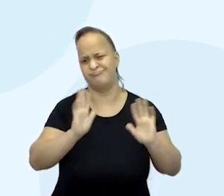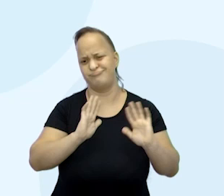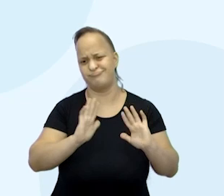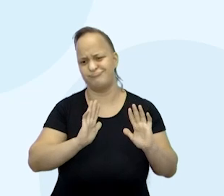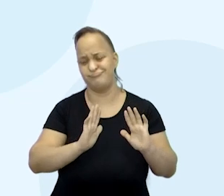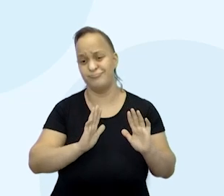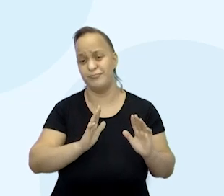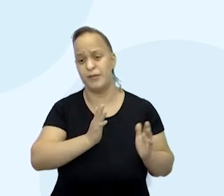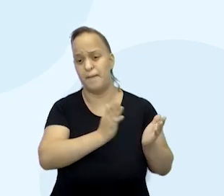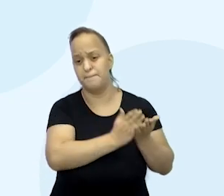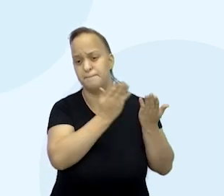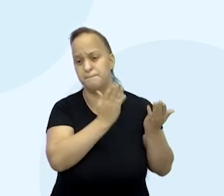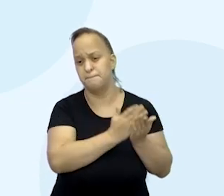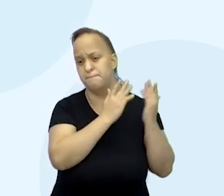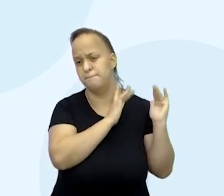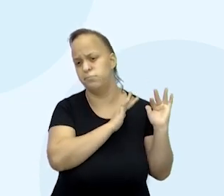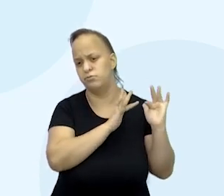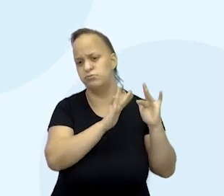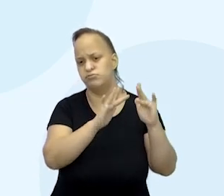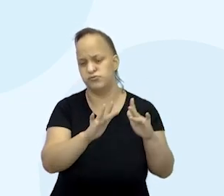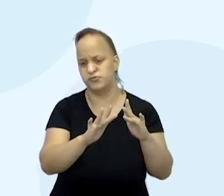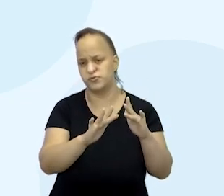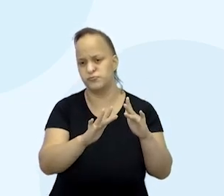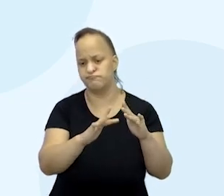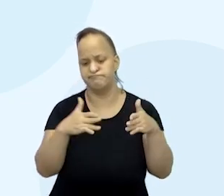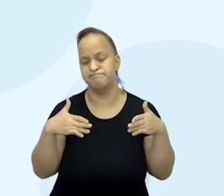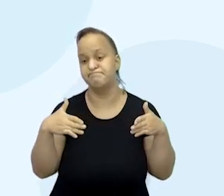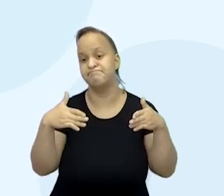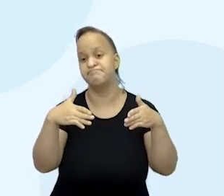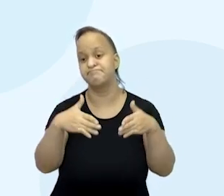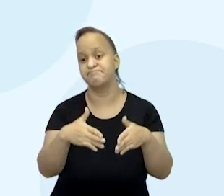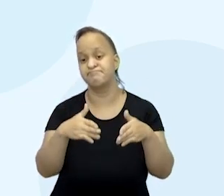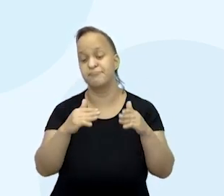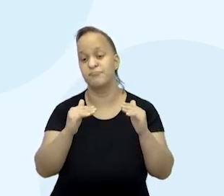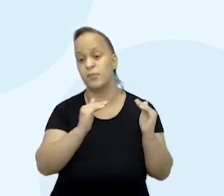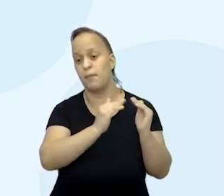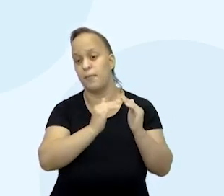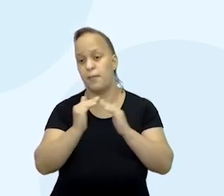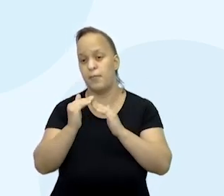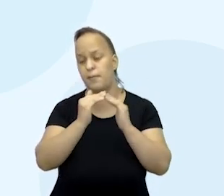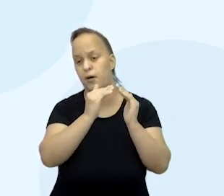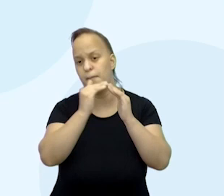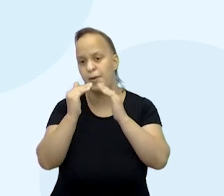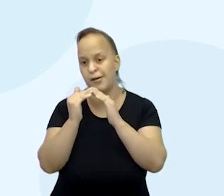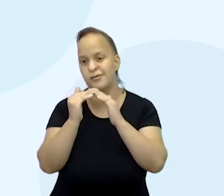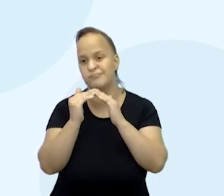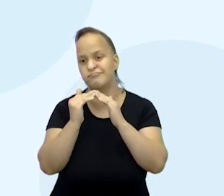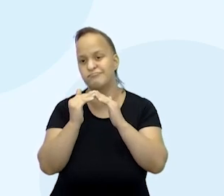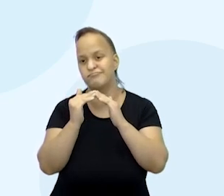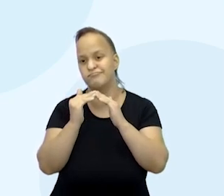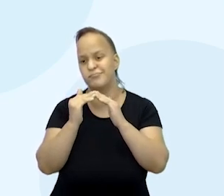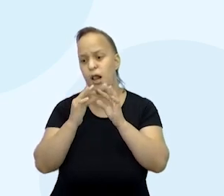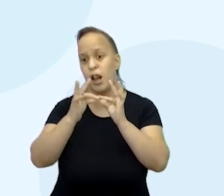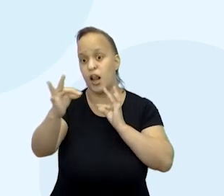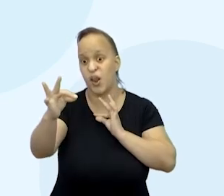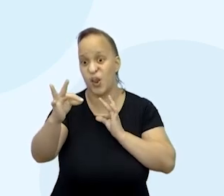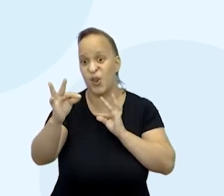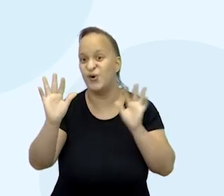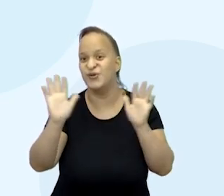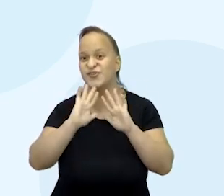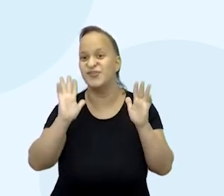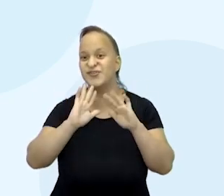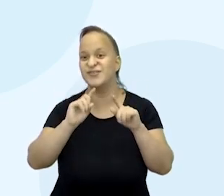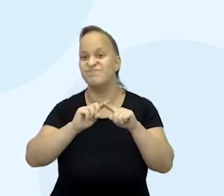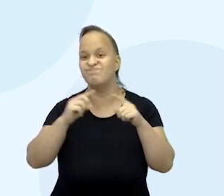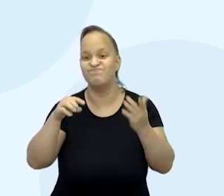O que se destacou na cidade, né, pois a favela não se formou em regiões distantes, mas no